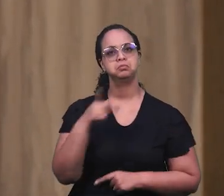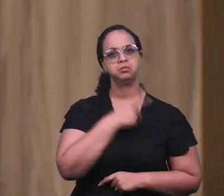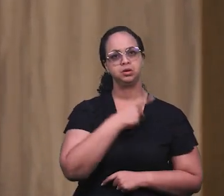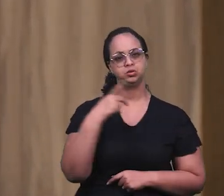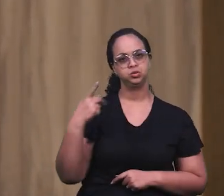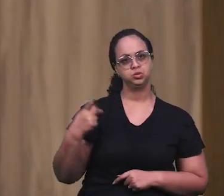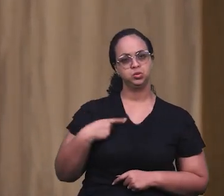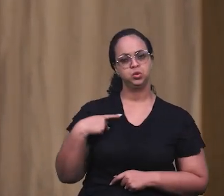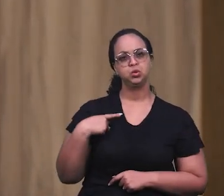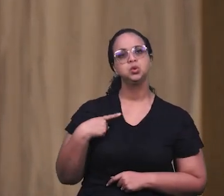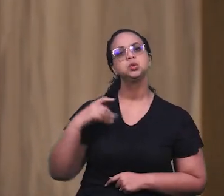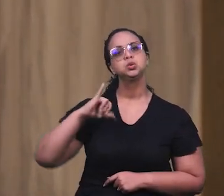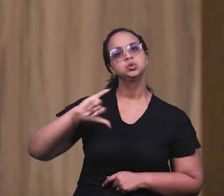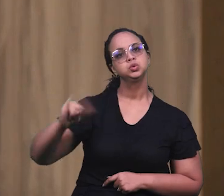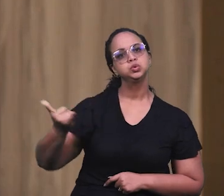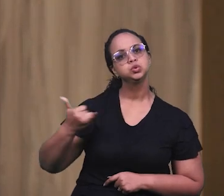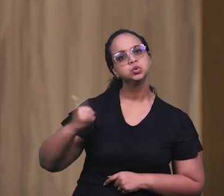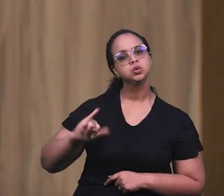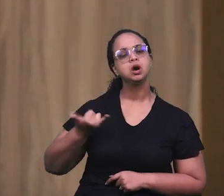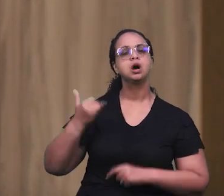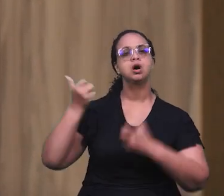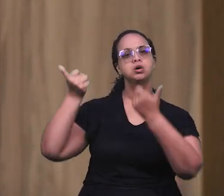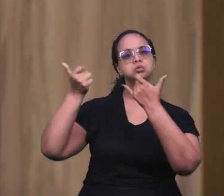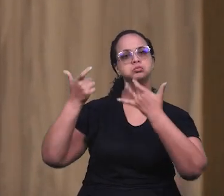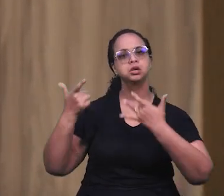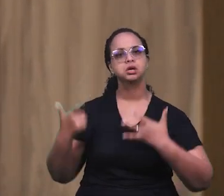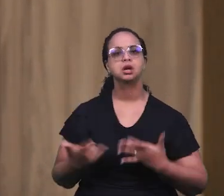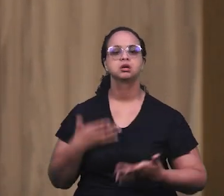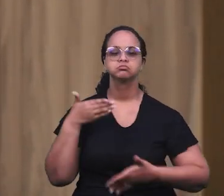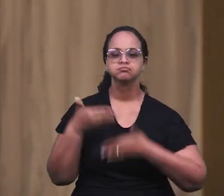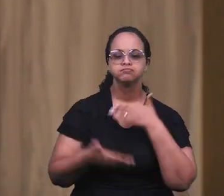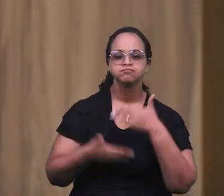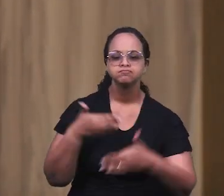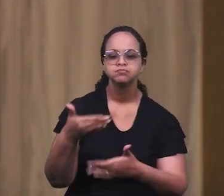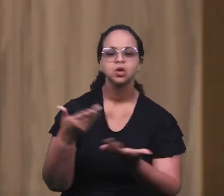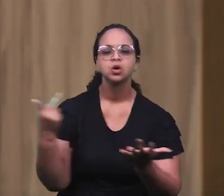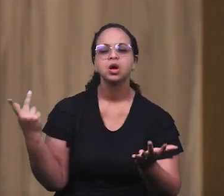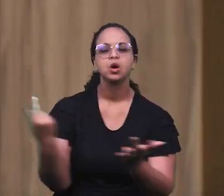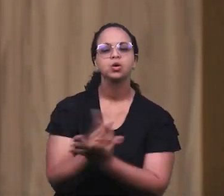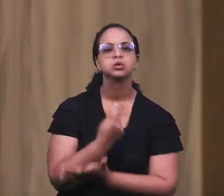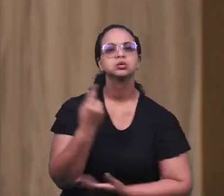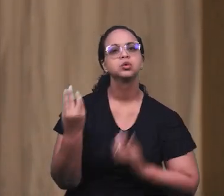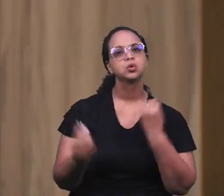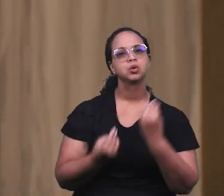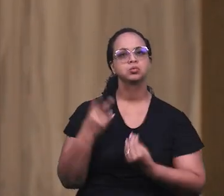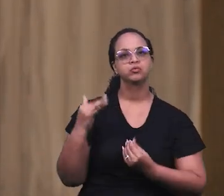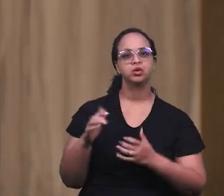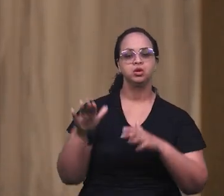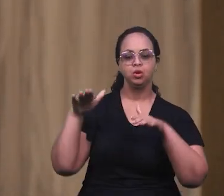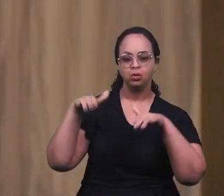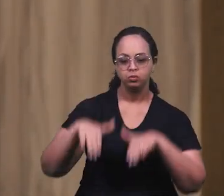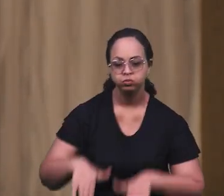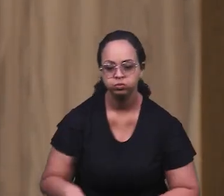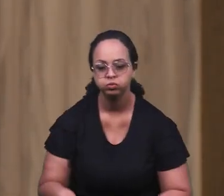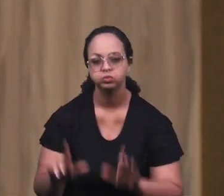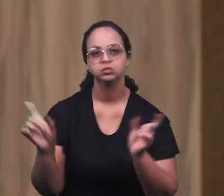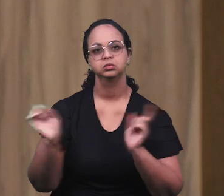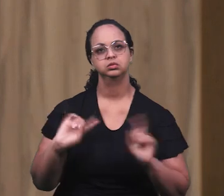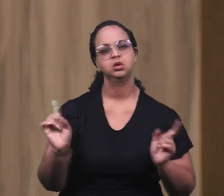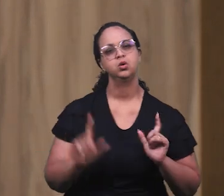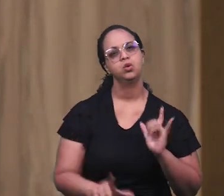bem trouxe, né? De explicar o processo, o que vai acontecer. Você não vai entrar mergulhando, às vezes o Senhor já